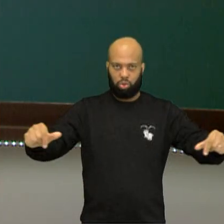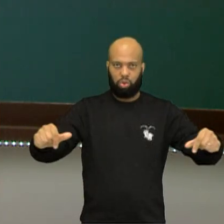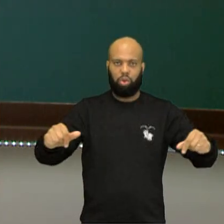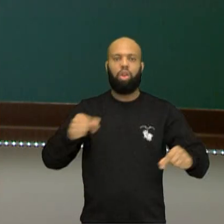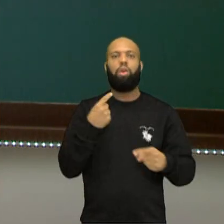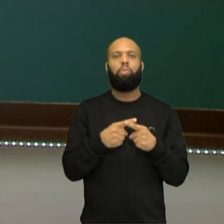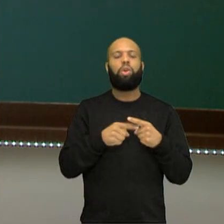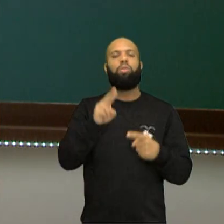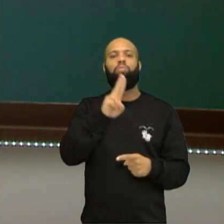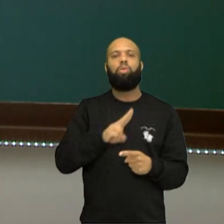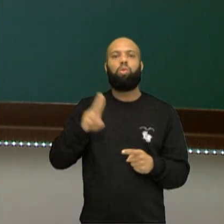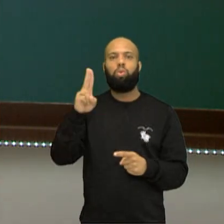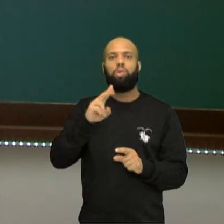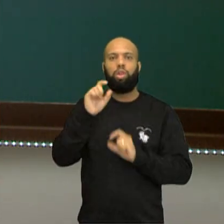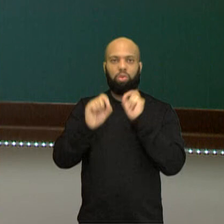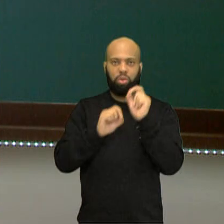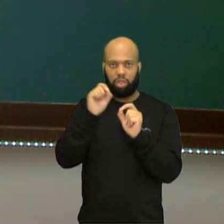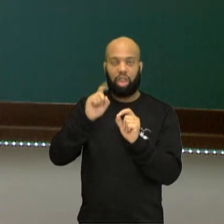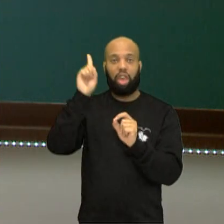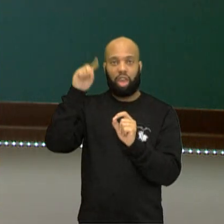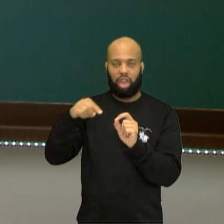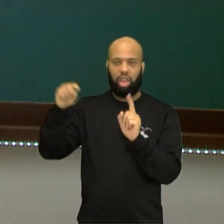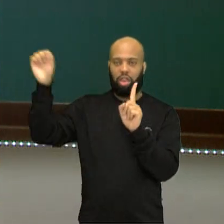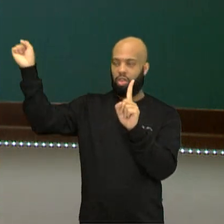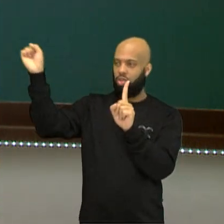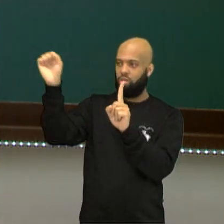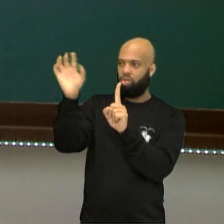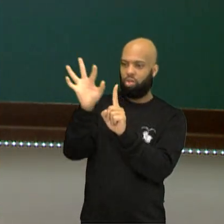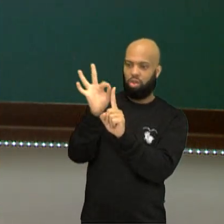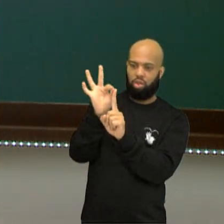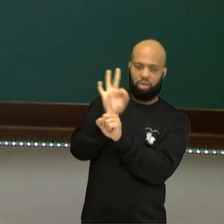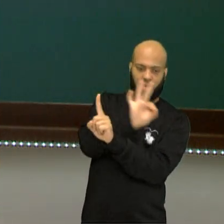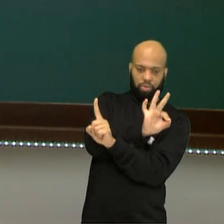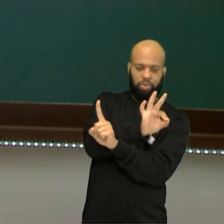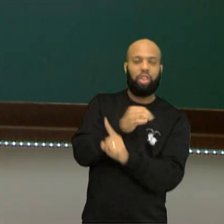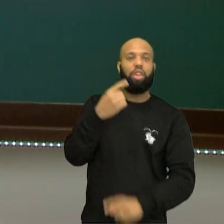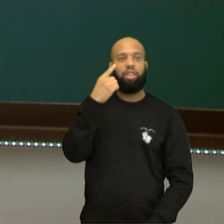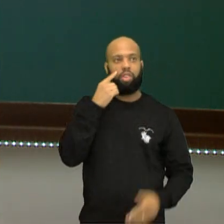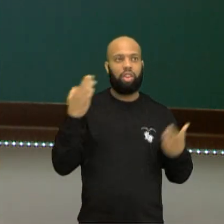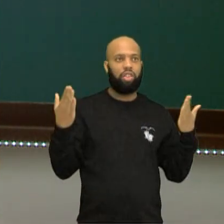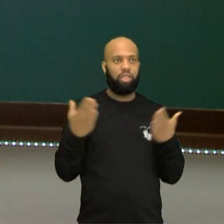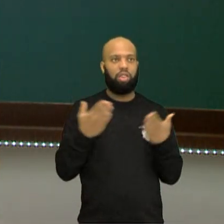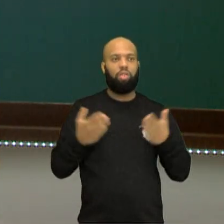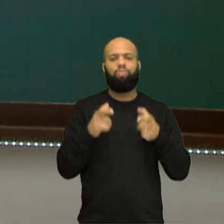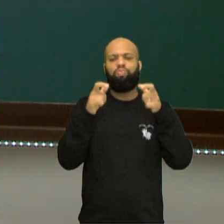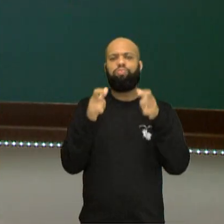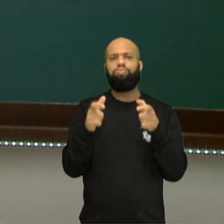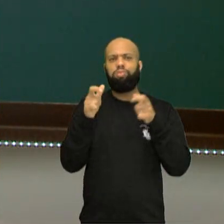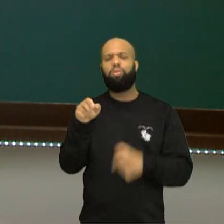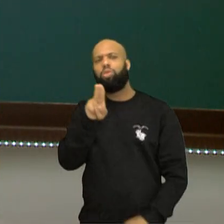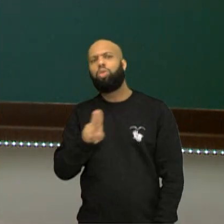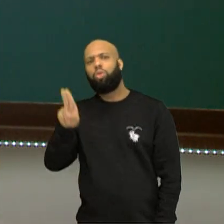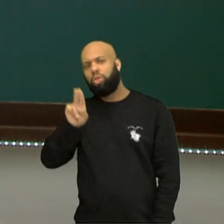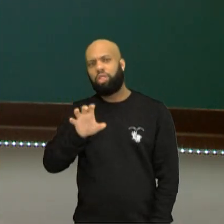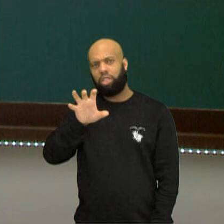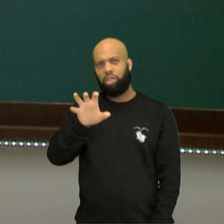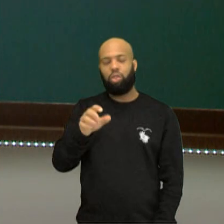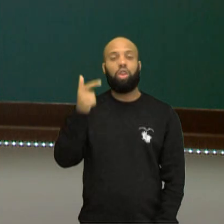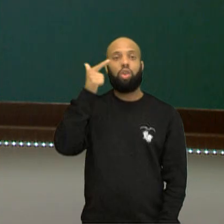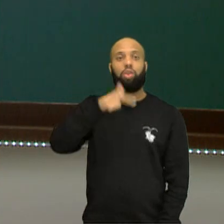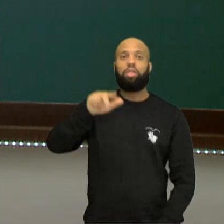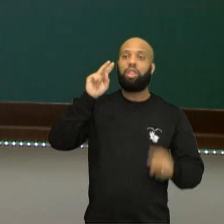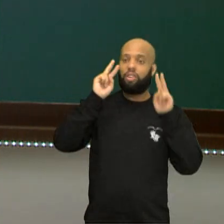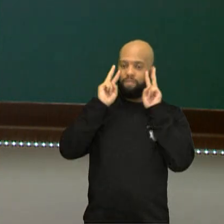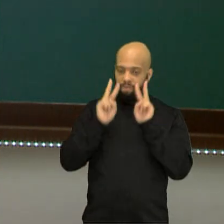de sombras, tá bom? Então, aqui eu trouxe para vocês aonde é que nós conseguimos